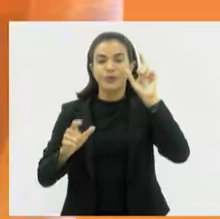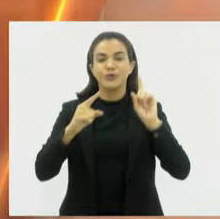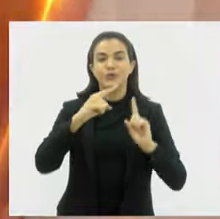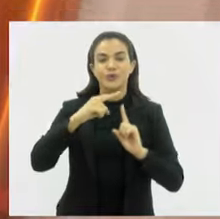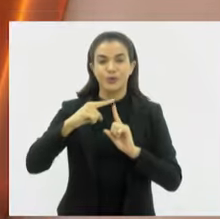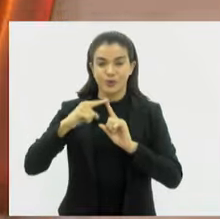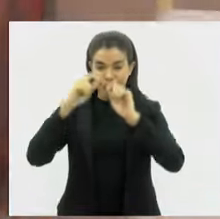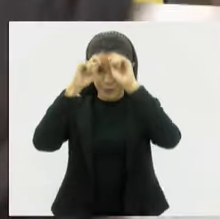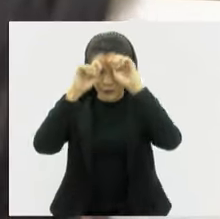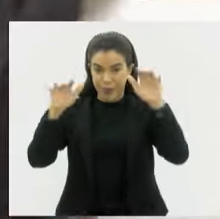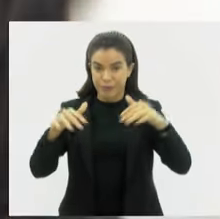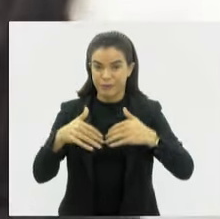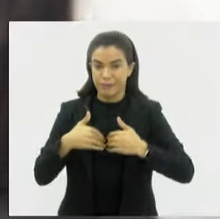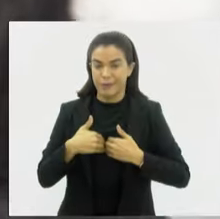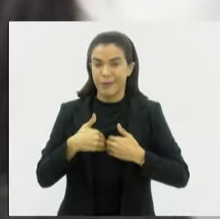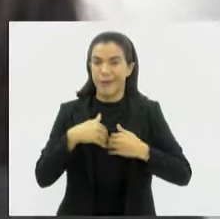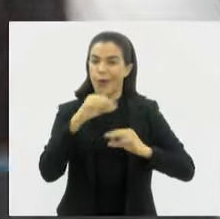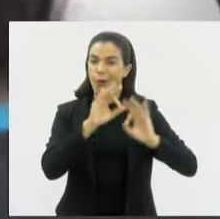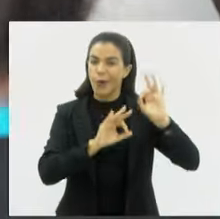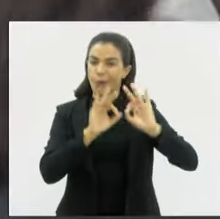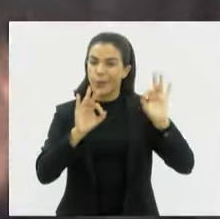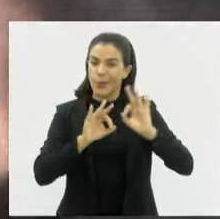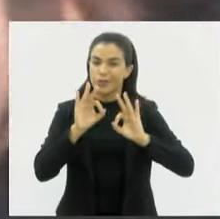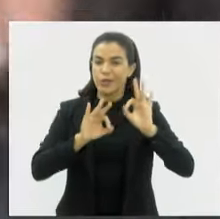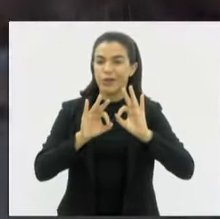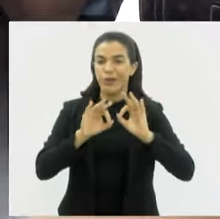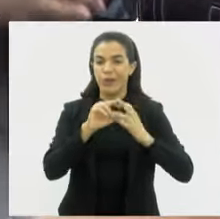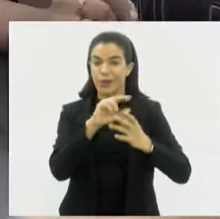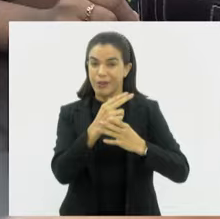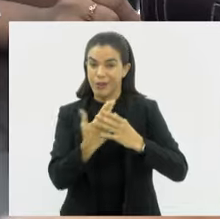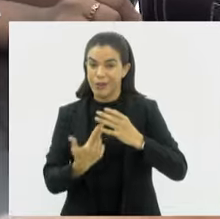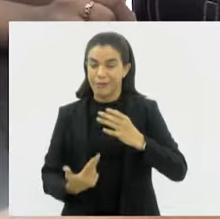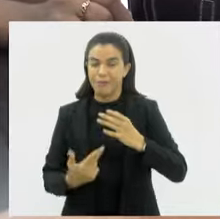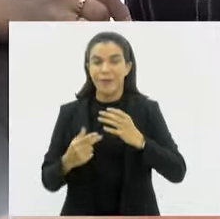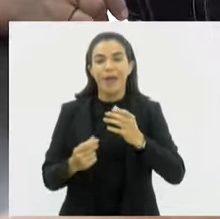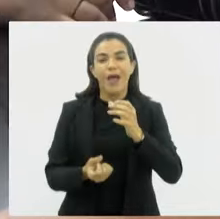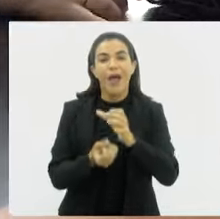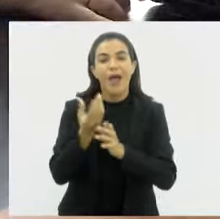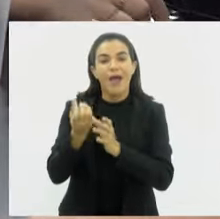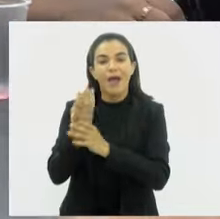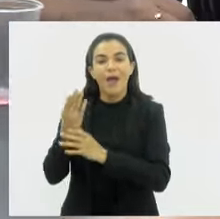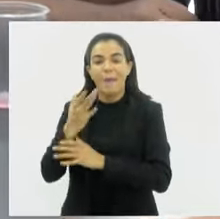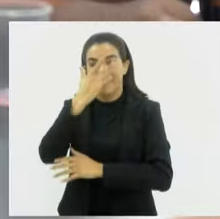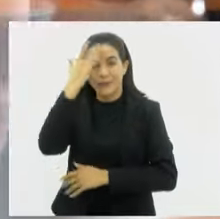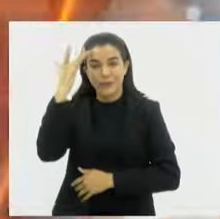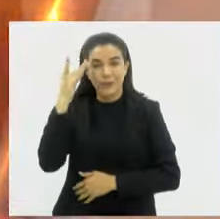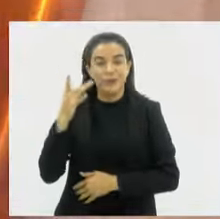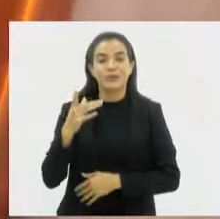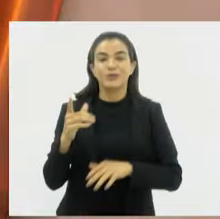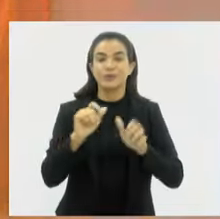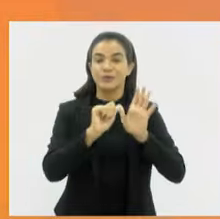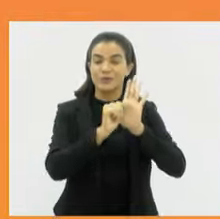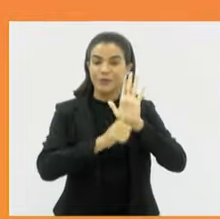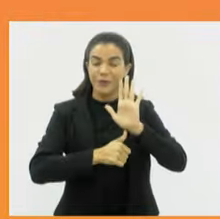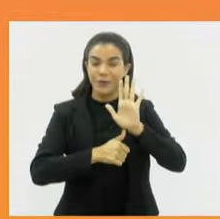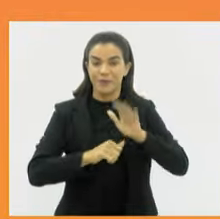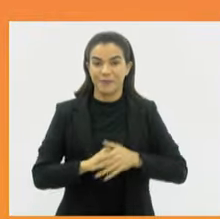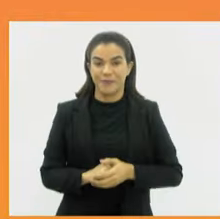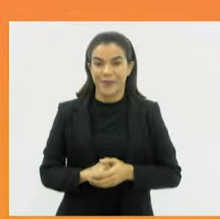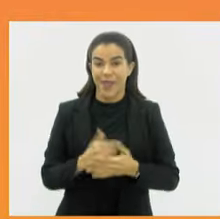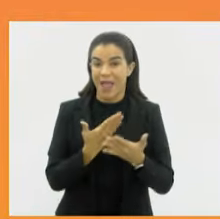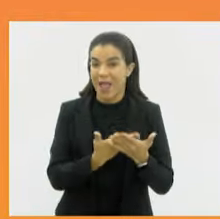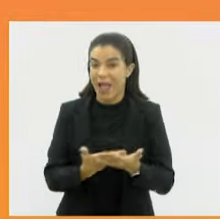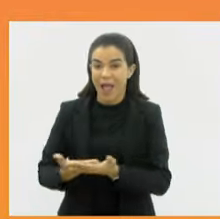autista. Projeto Tô Navegando abre vagas para jovens com síndrome de Down. E aulão de dança